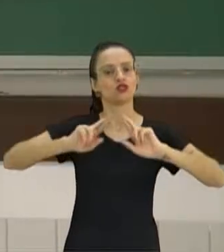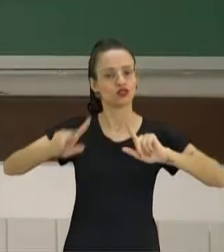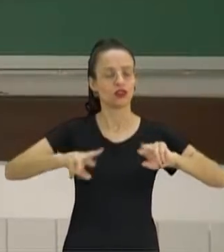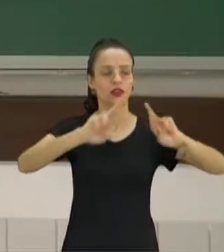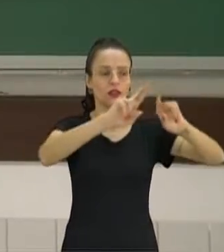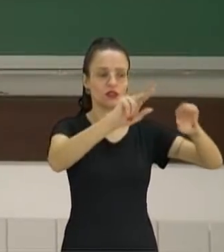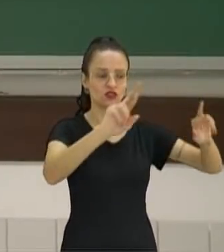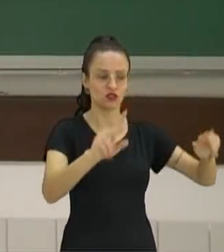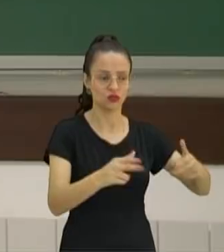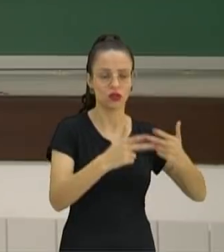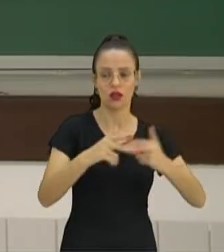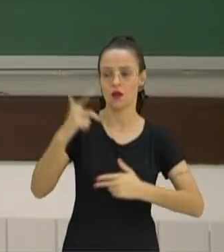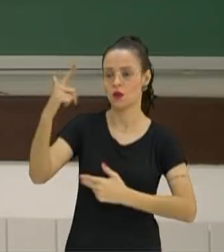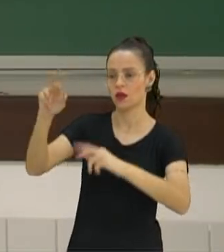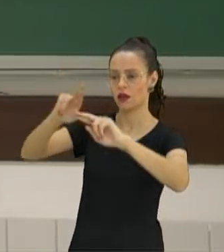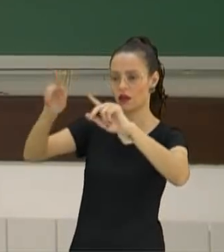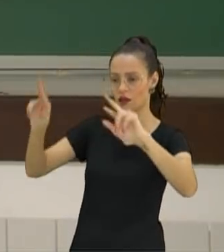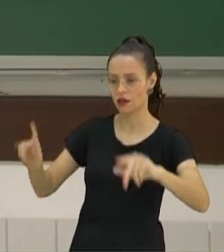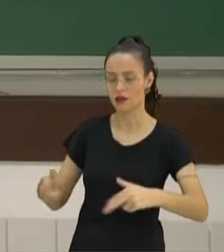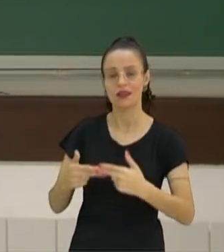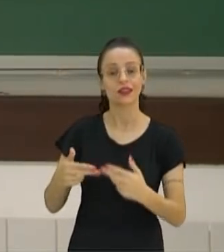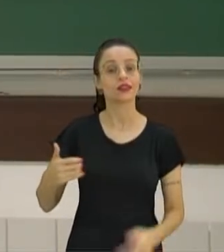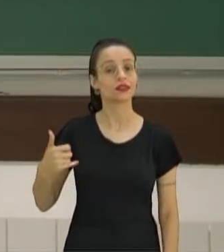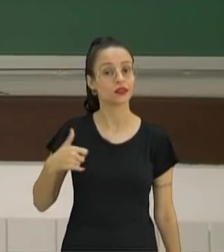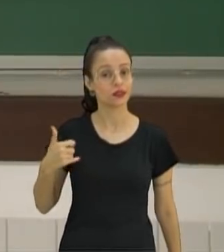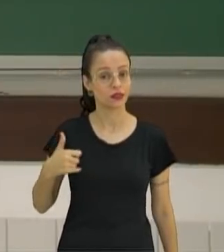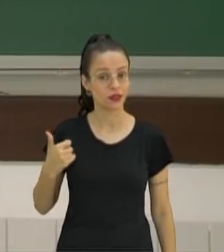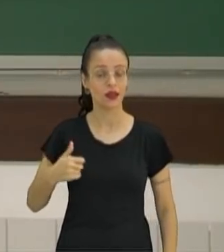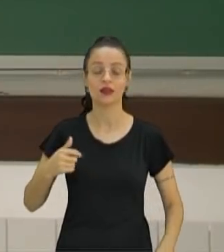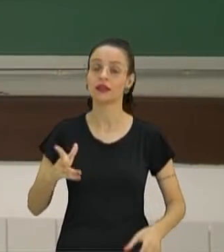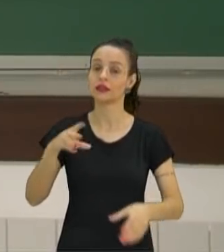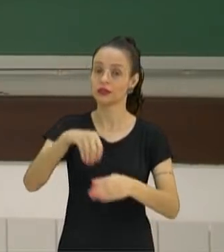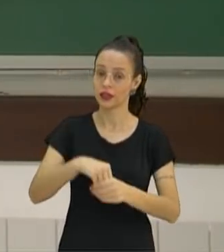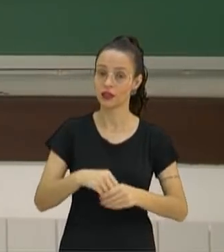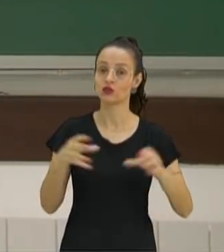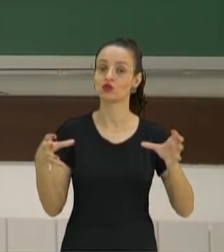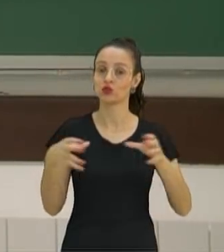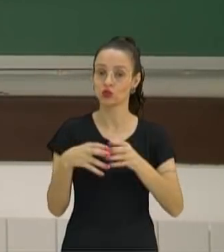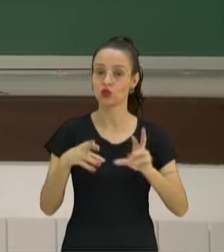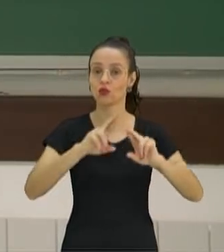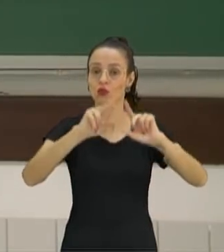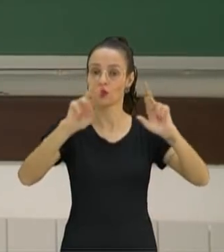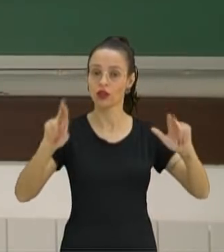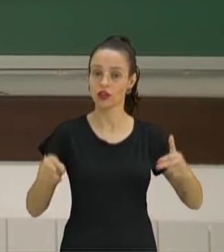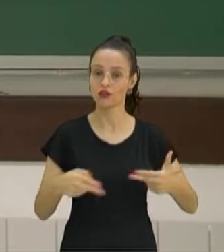da outra, ou até as faixas etárias, né, dentro da própria etnia.